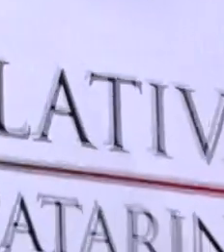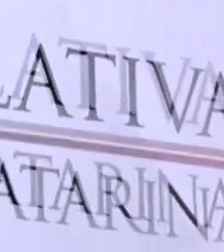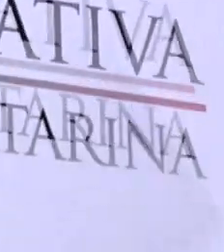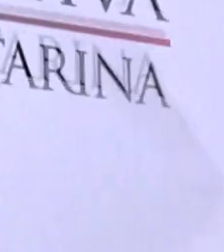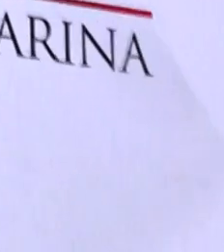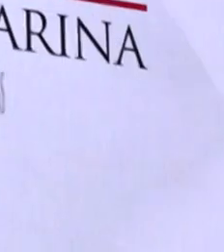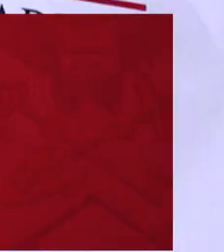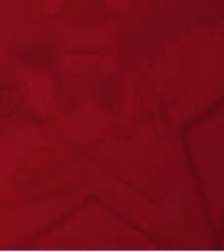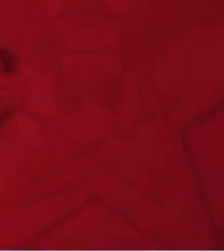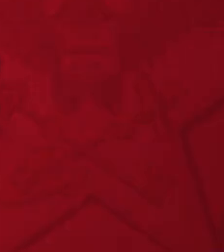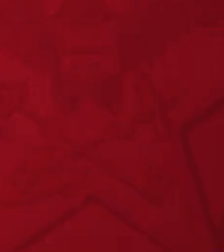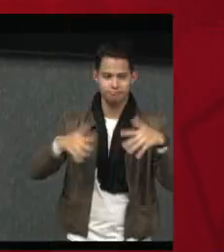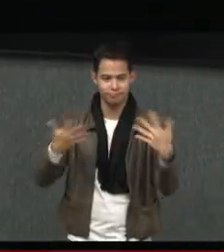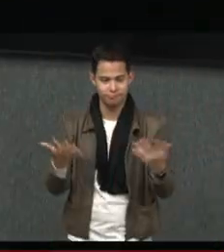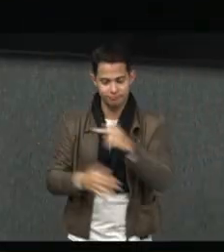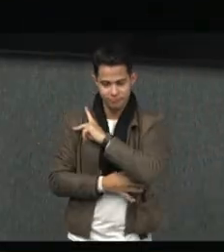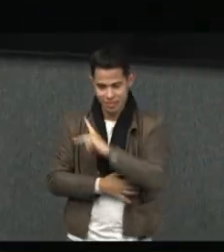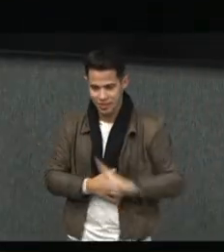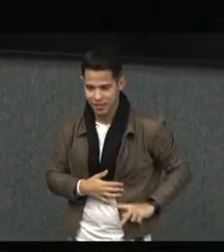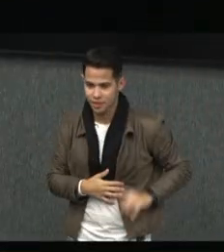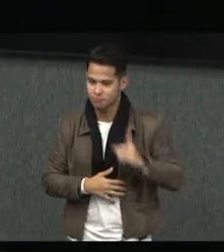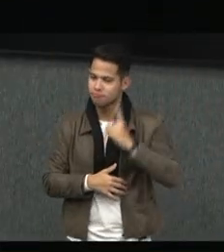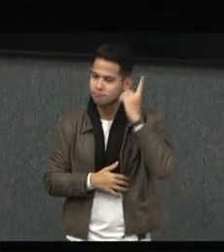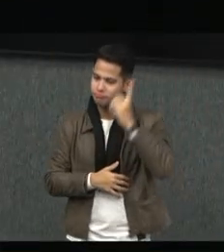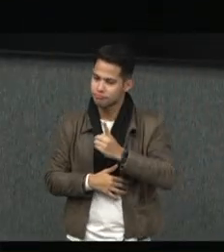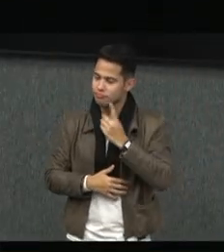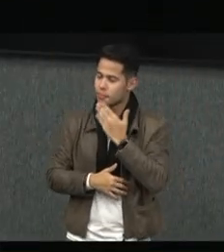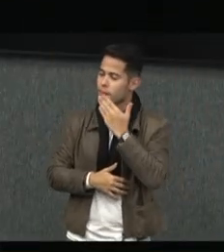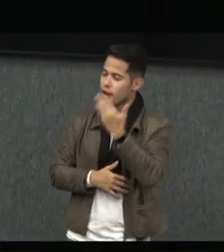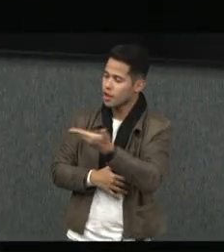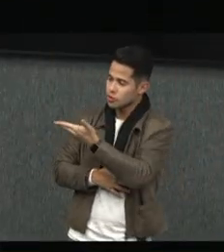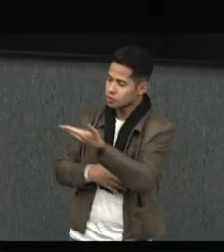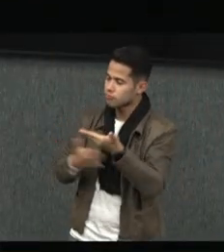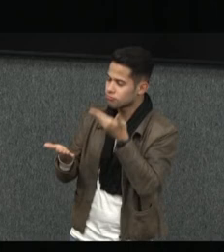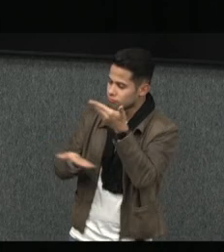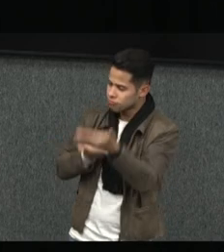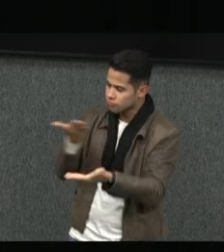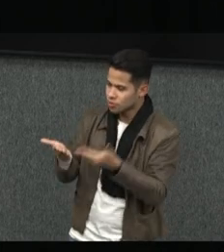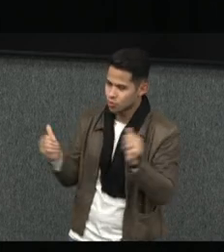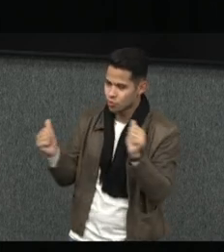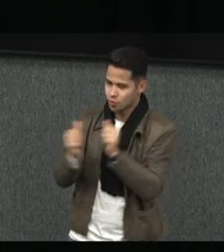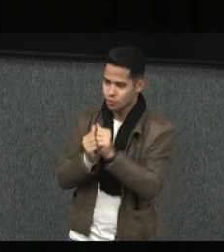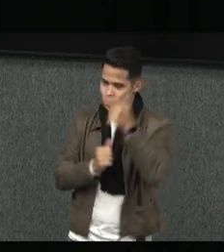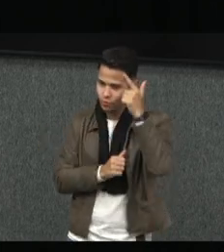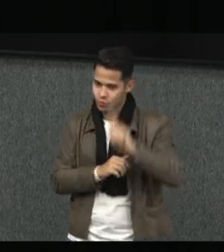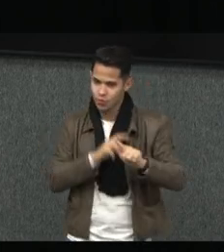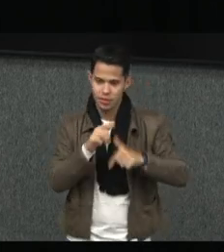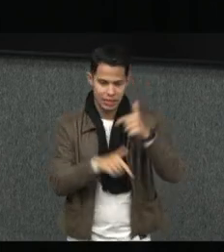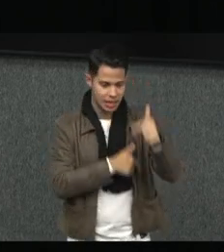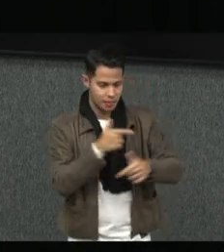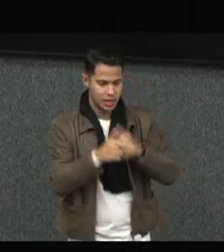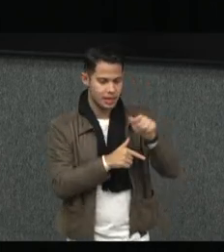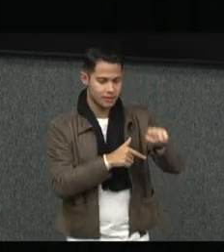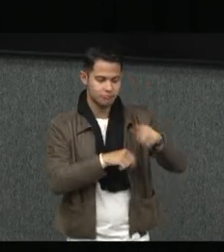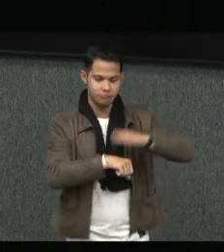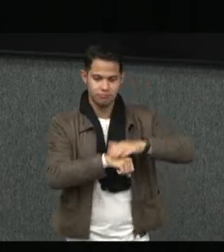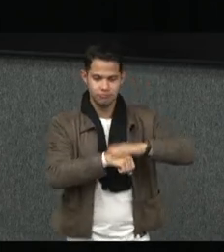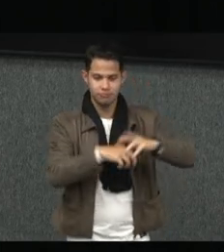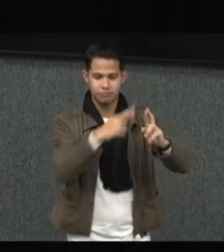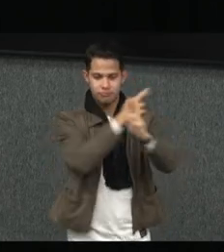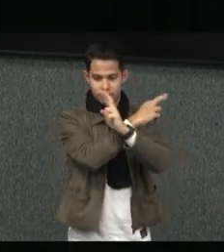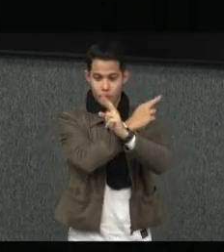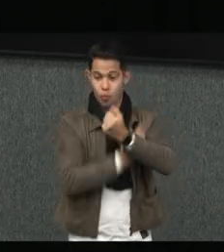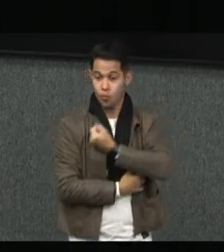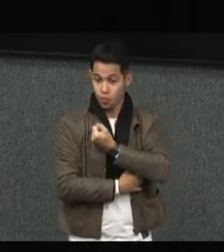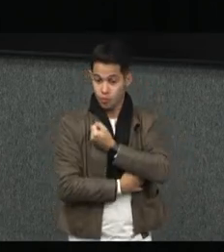à população catarinense. A gente pede o envolvimento de vocês para que a gente consiga se manter ativo com esse serviço em atendimento. Os números de atendimento ainda